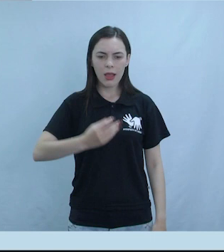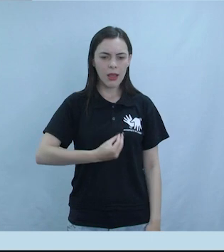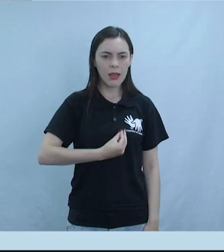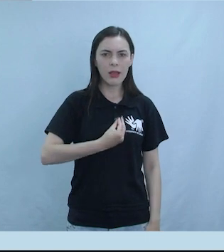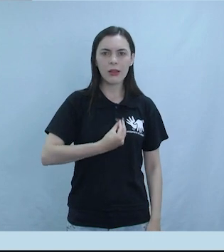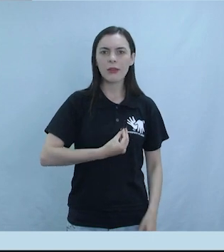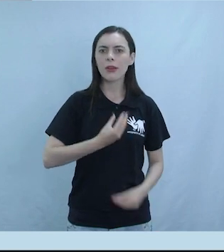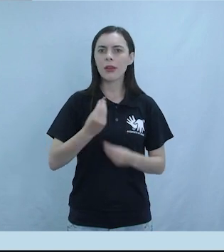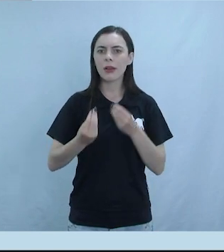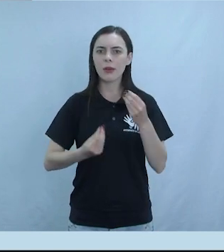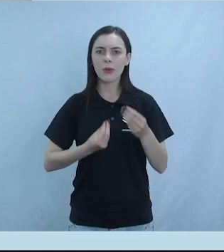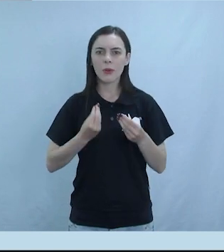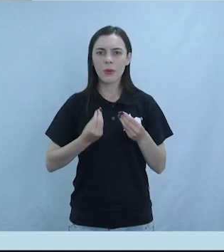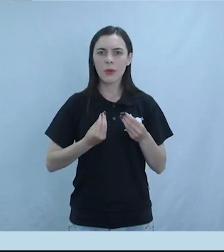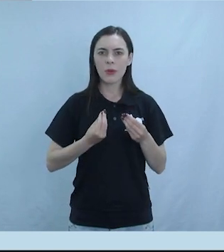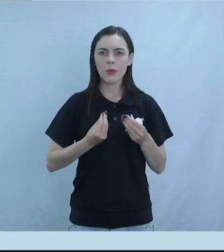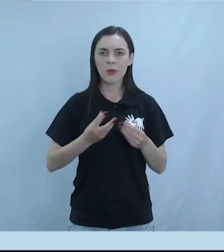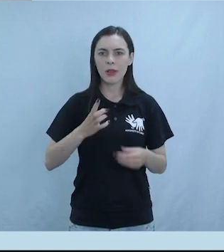no mundo de